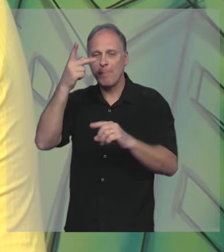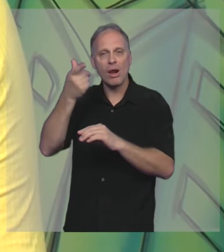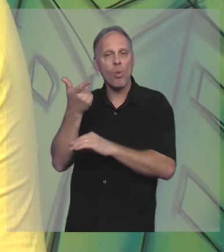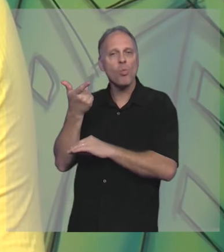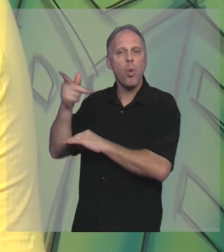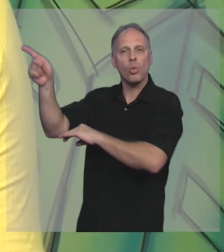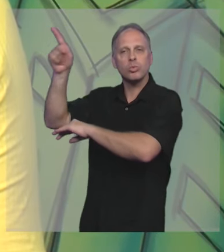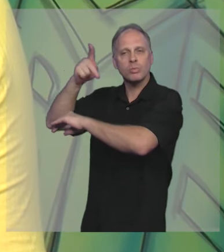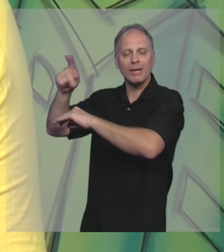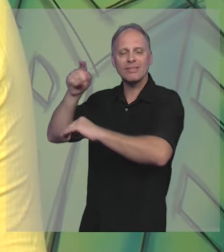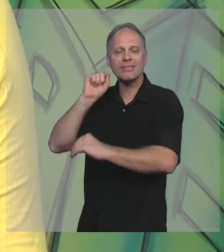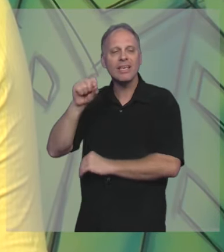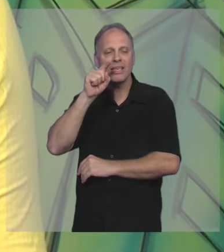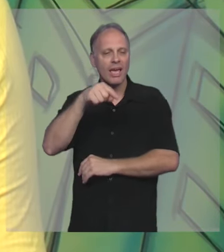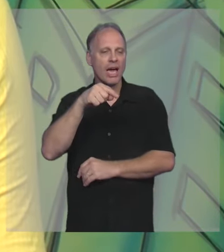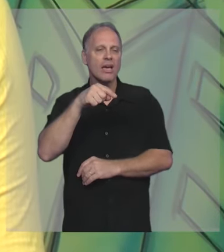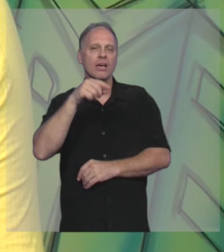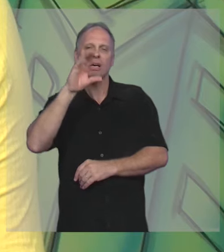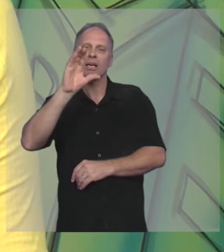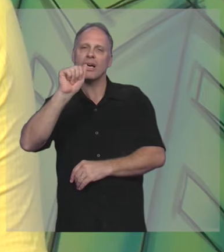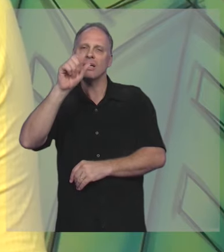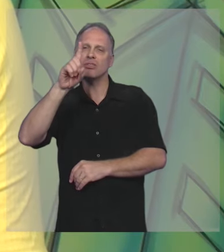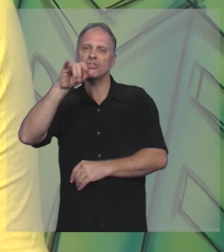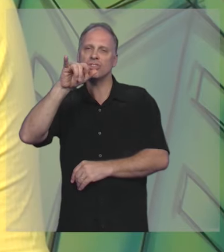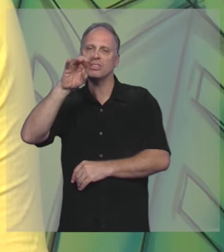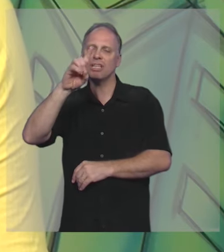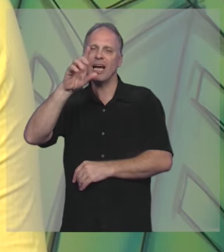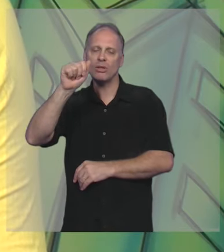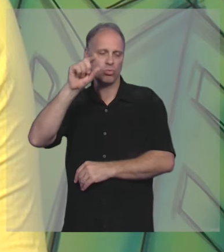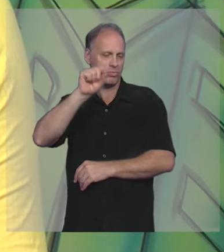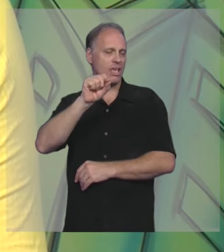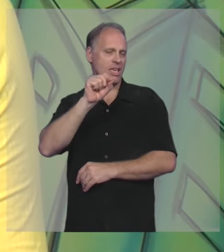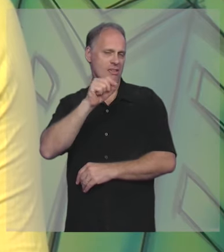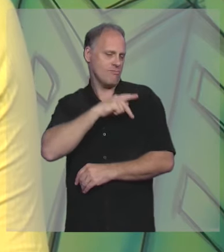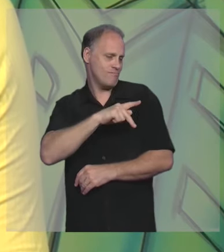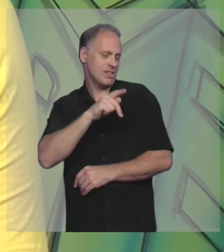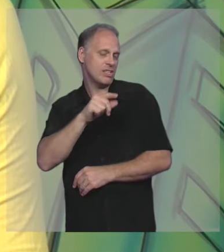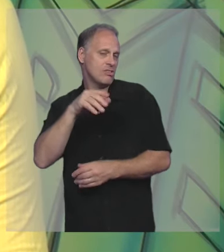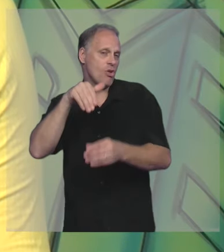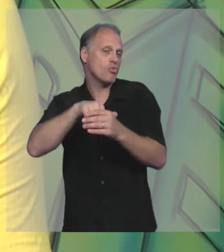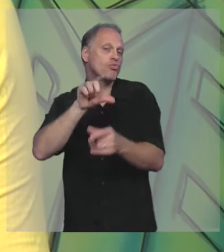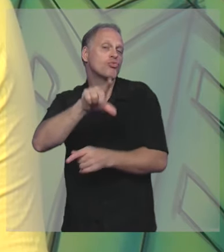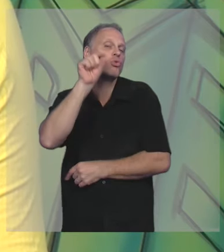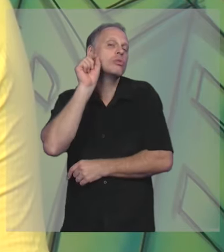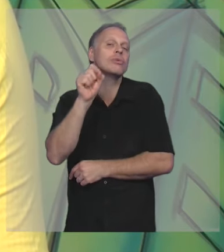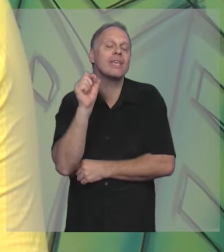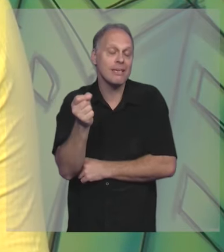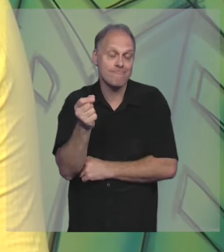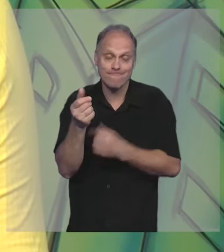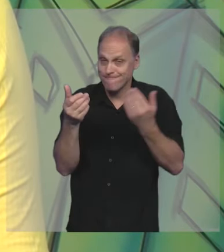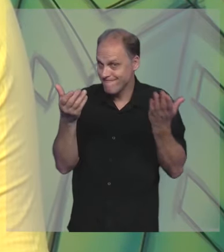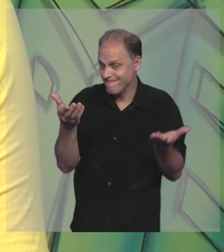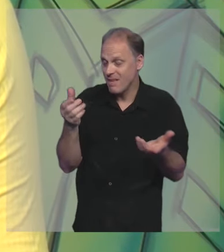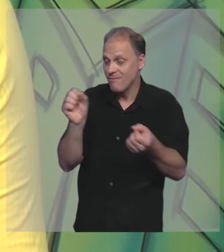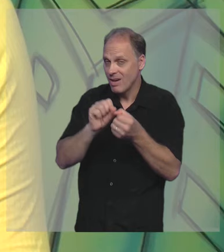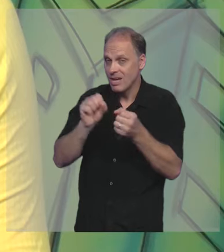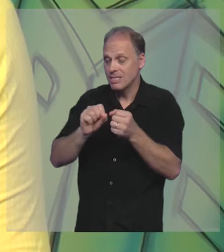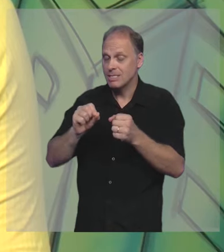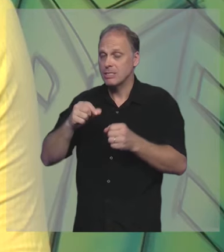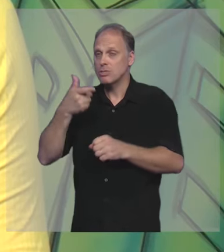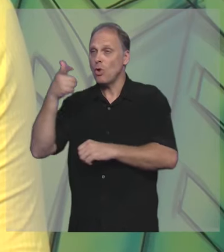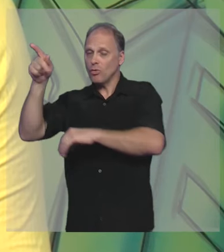para o exterior. Quem será candidato e quem vai ser eleito, né? Isso faz uma